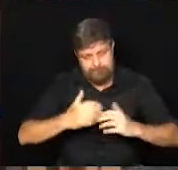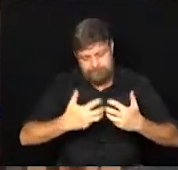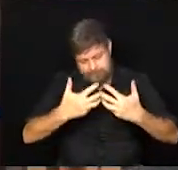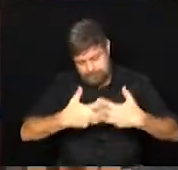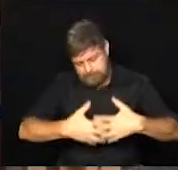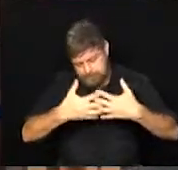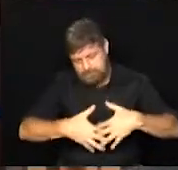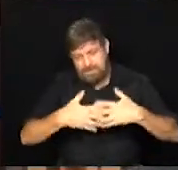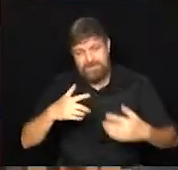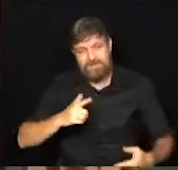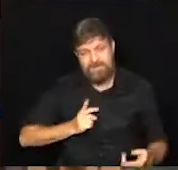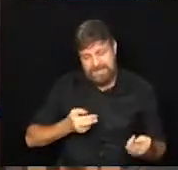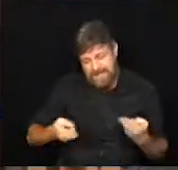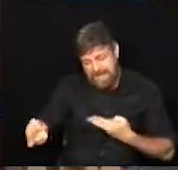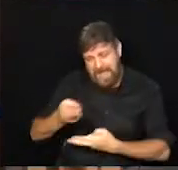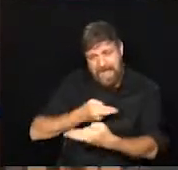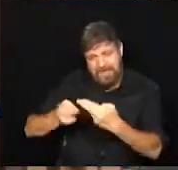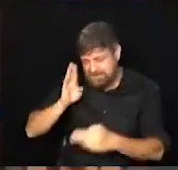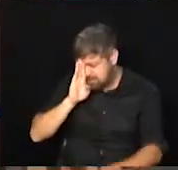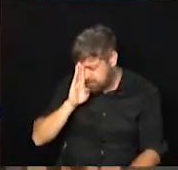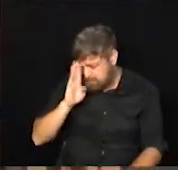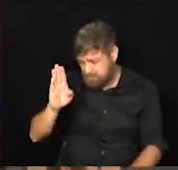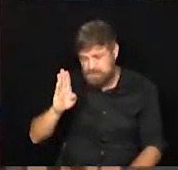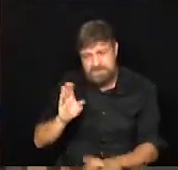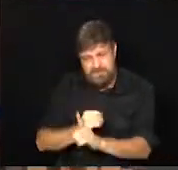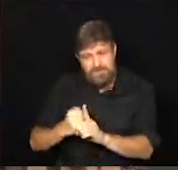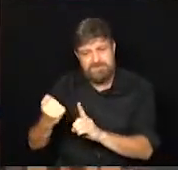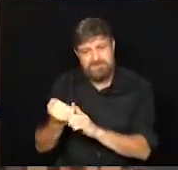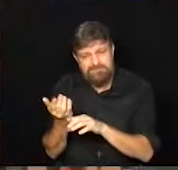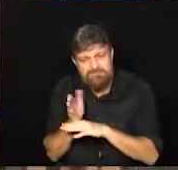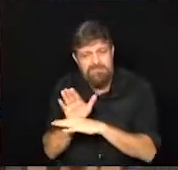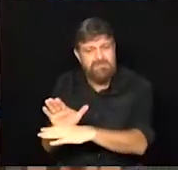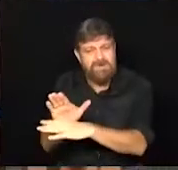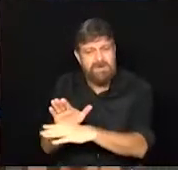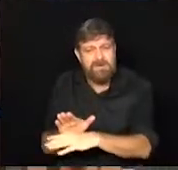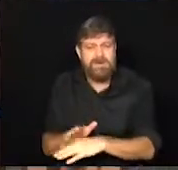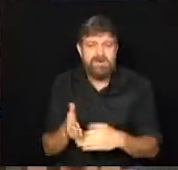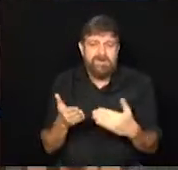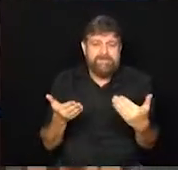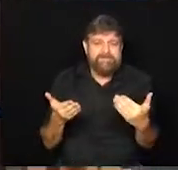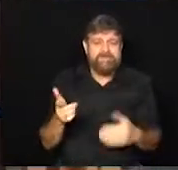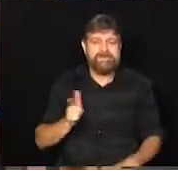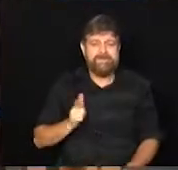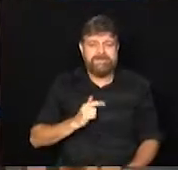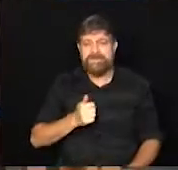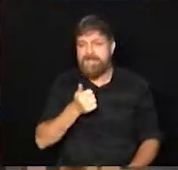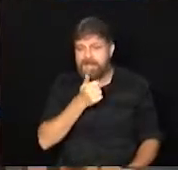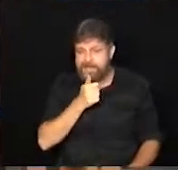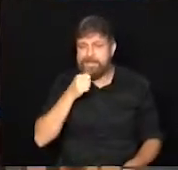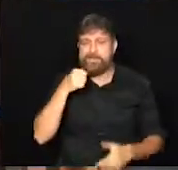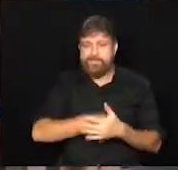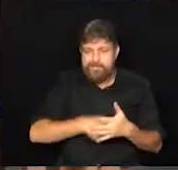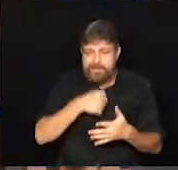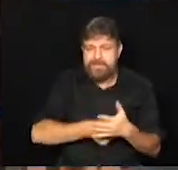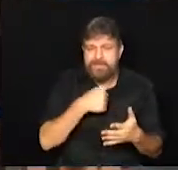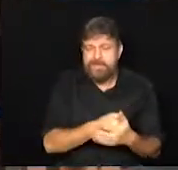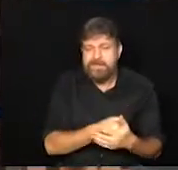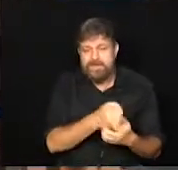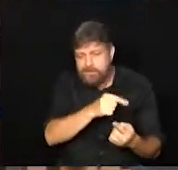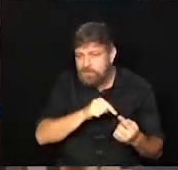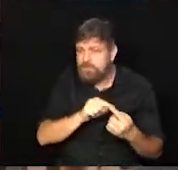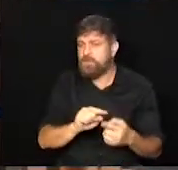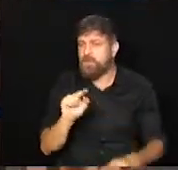essa relação direta, objetiva com a sociedade, mas a gente tem que ainda continuar brigando e brigando